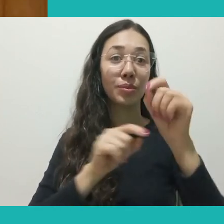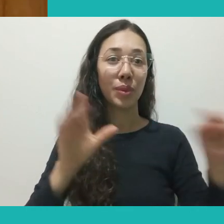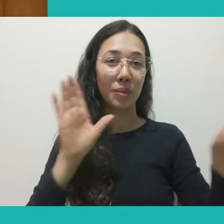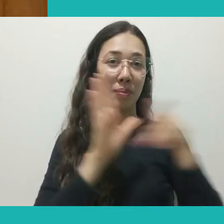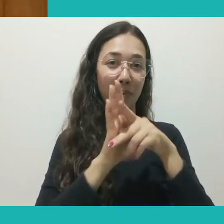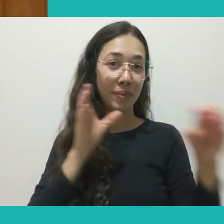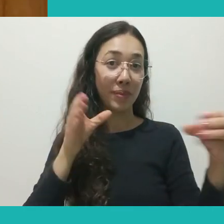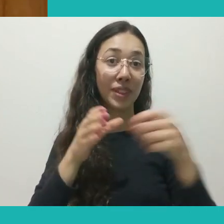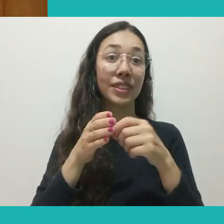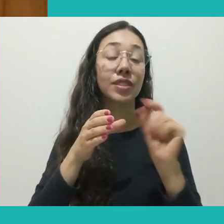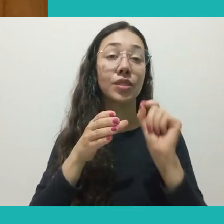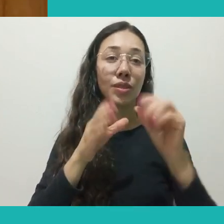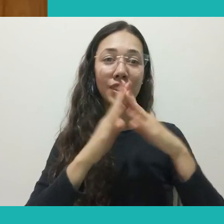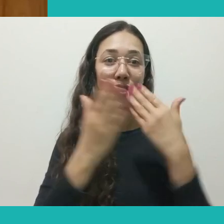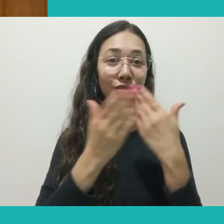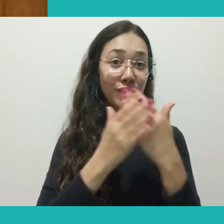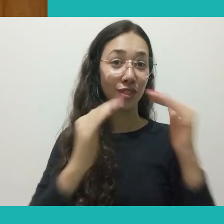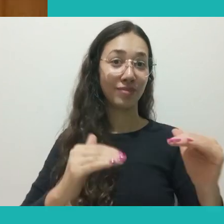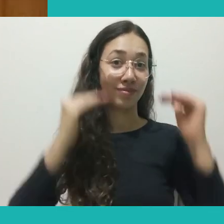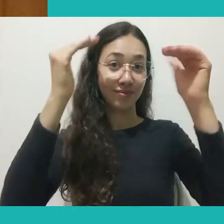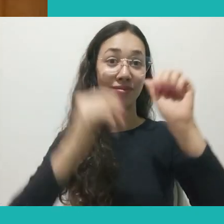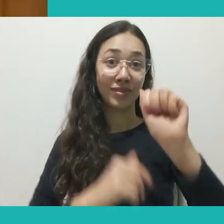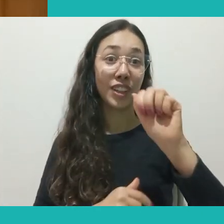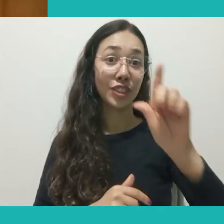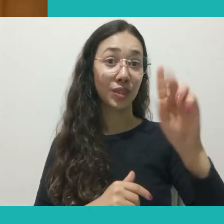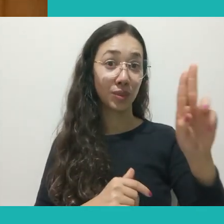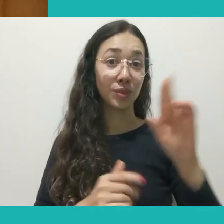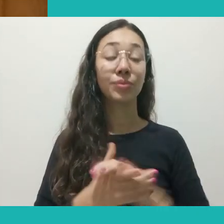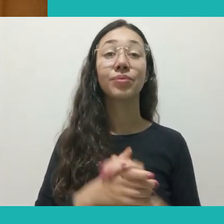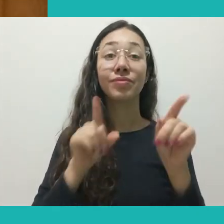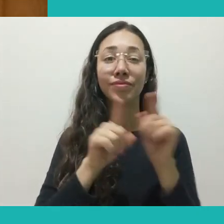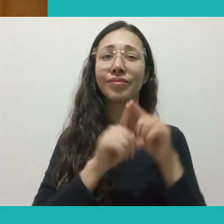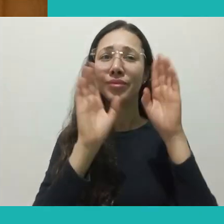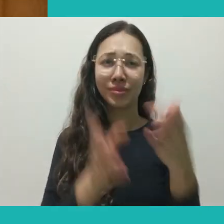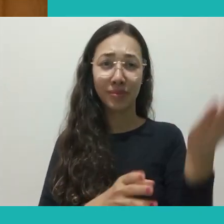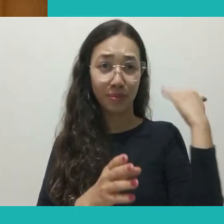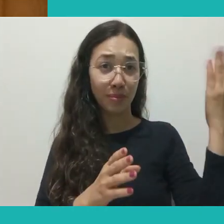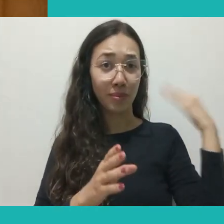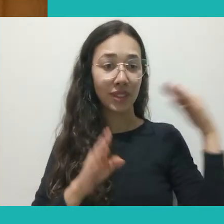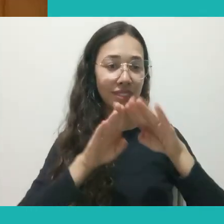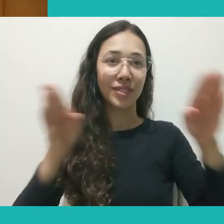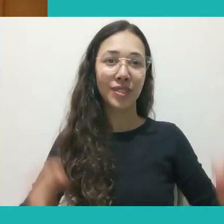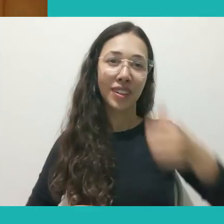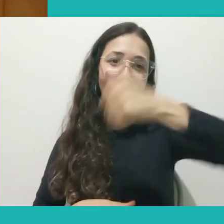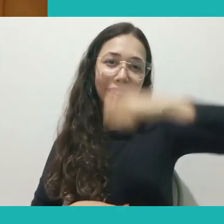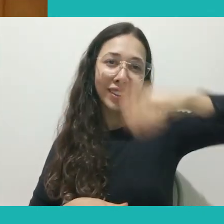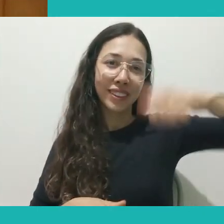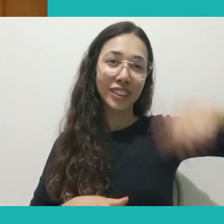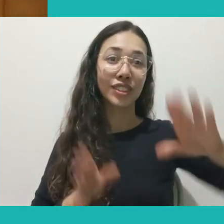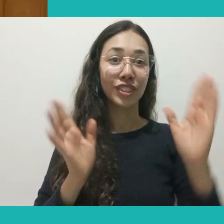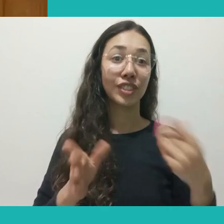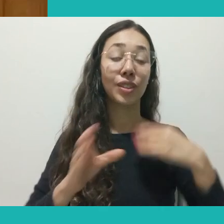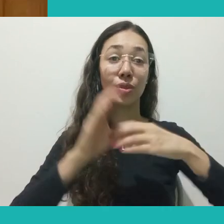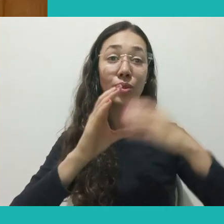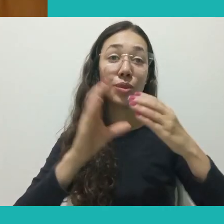Própria de Avaliação da Escola Superior da AGU, já foi integrante de banca examinadora do concurso